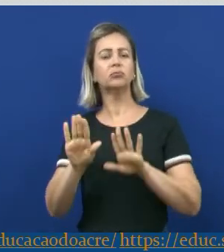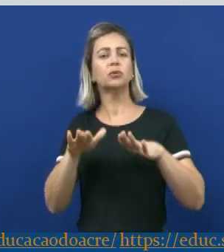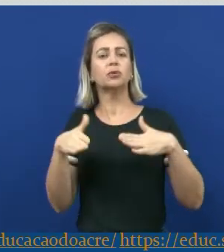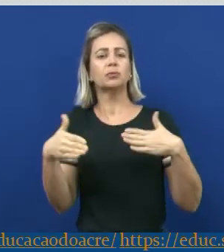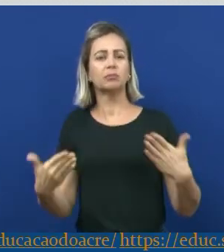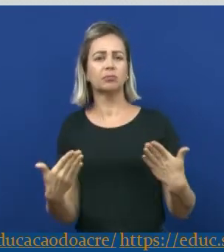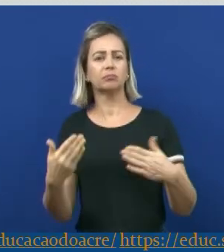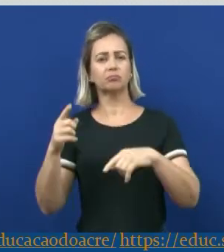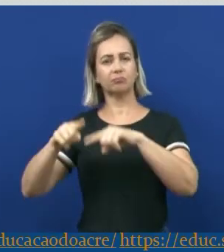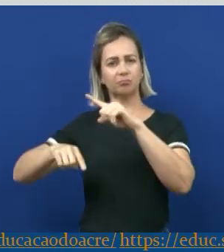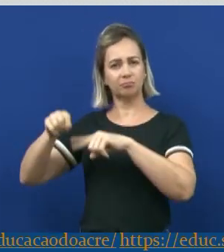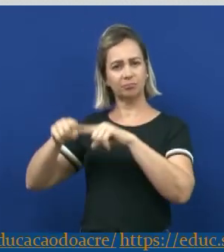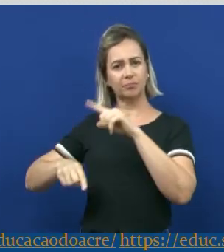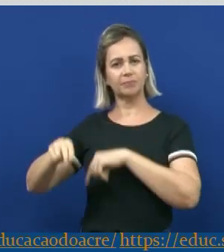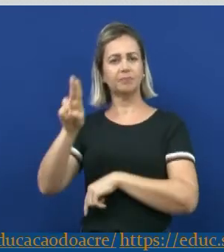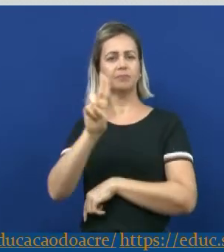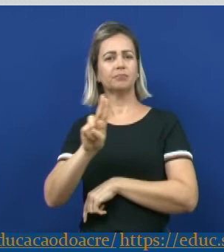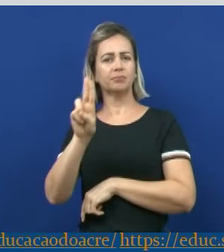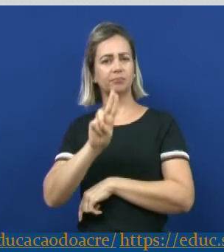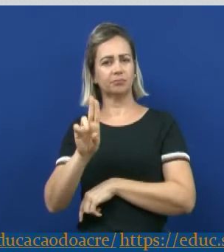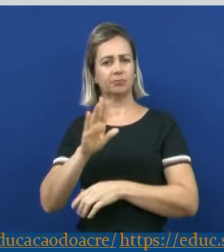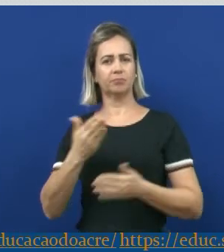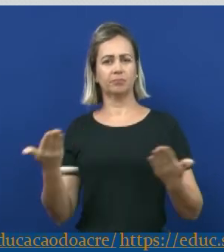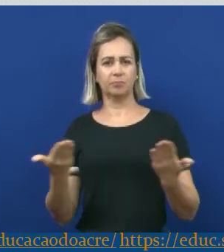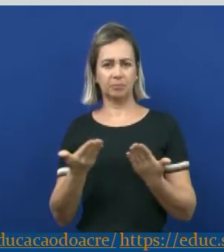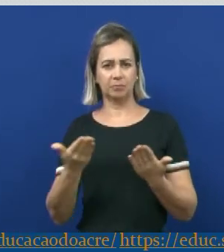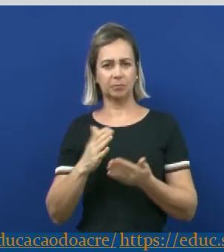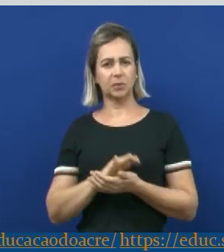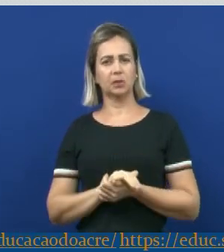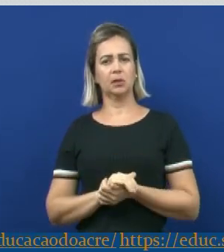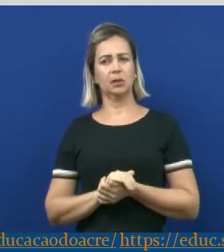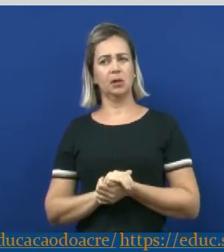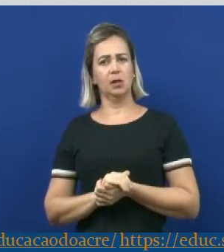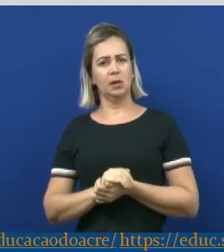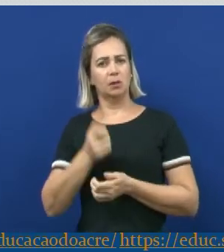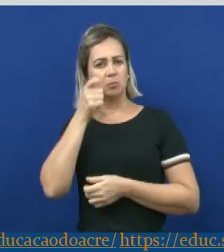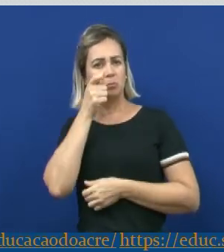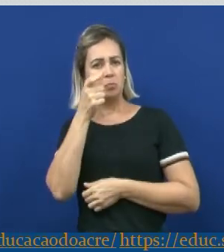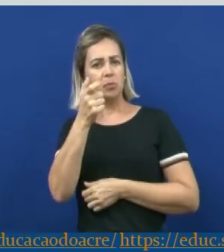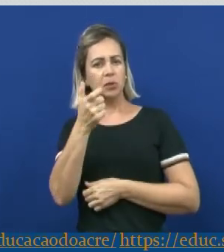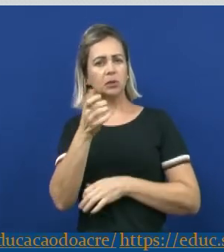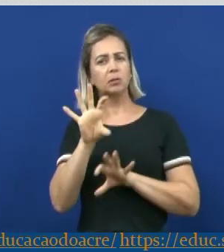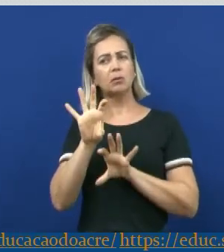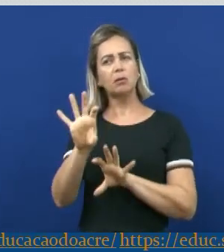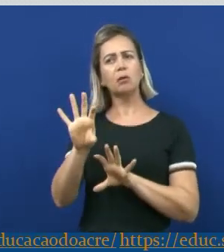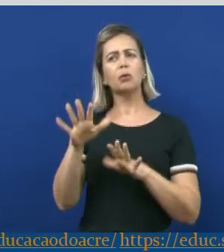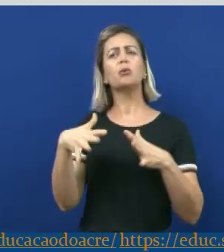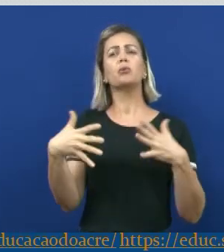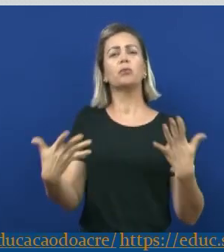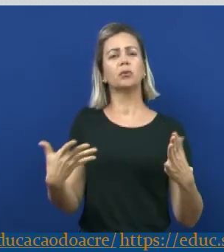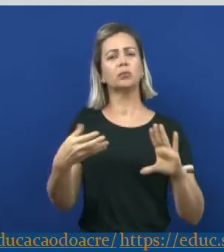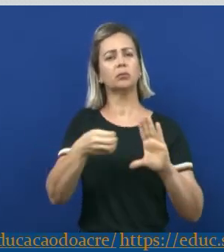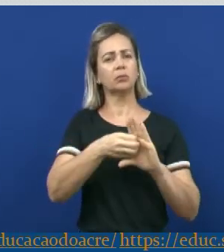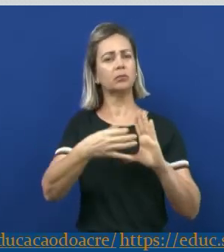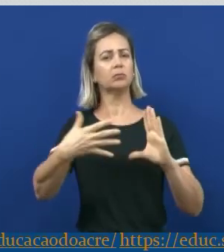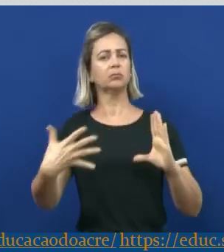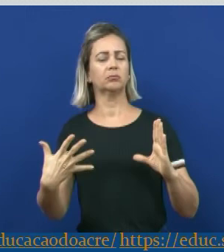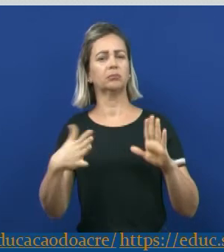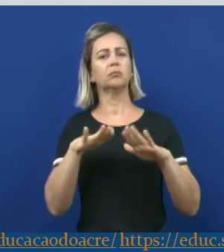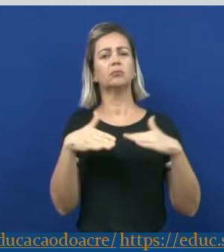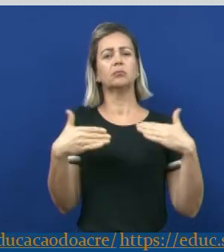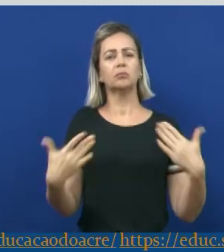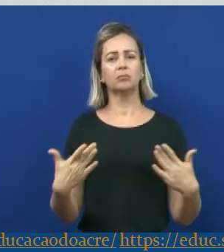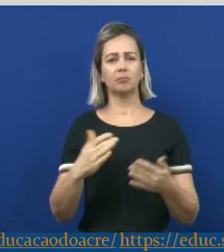utilizando aí. Primeiro, como é, ó. Observando ela, essa menina que aparece na figura, ela é como, ó. É alta,